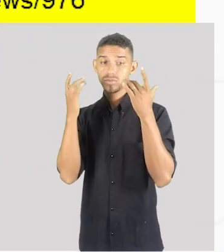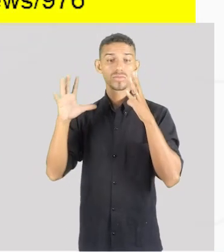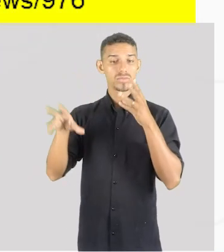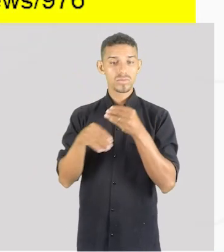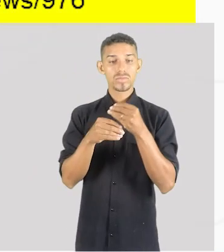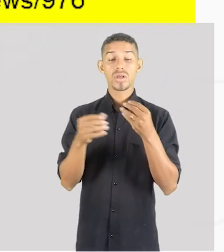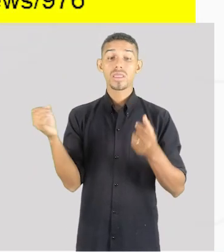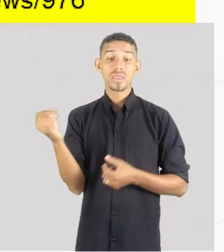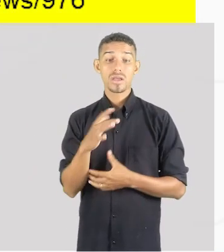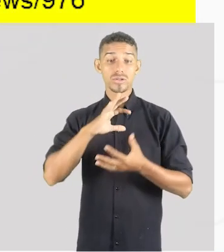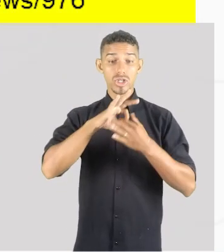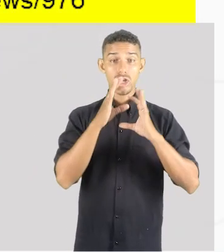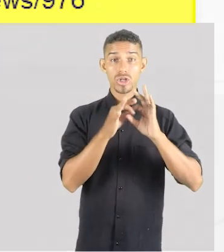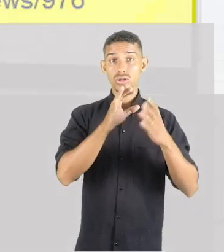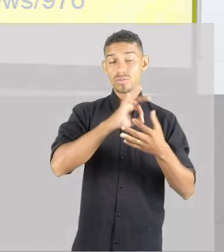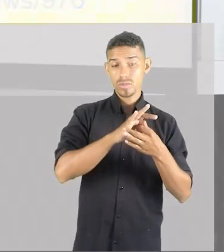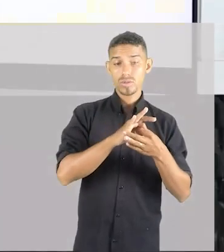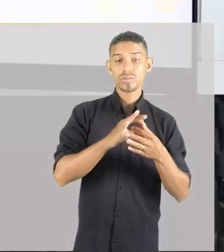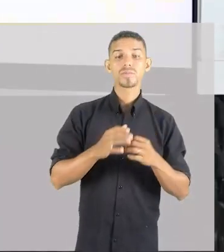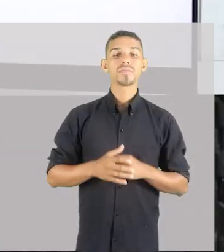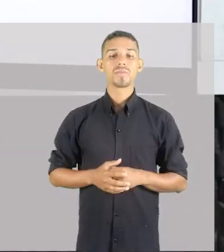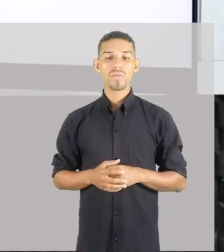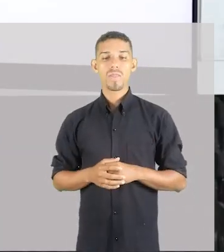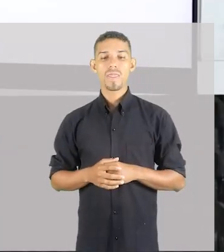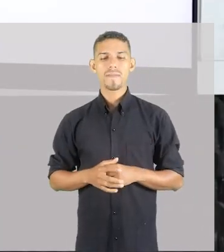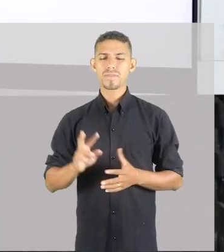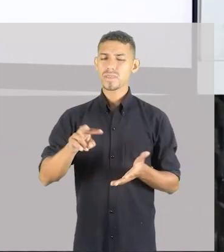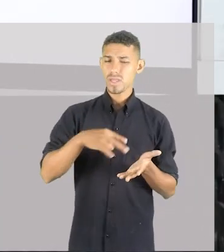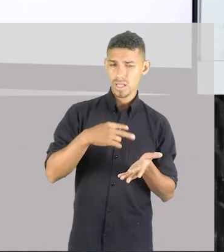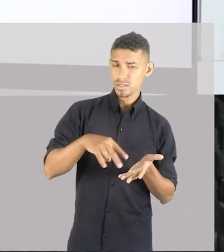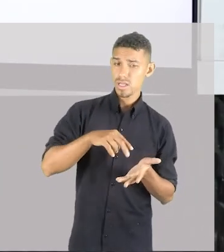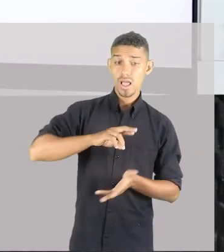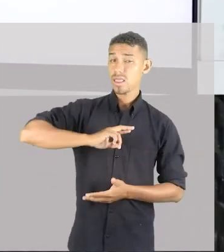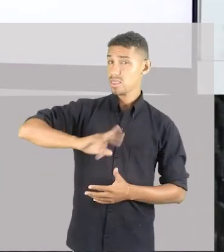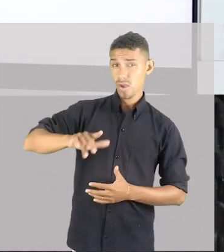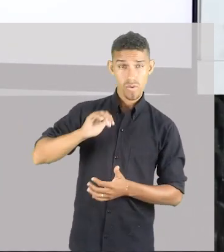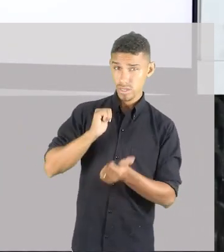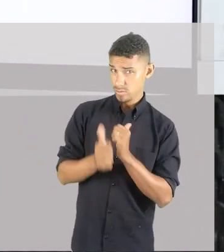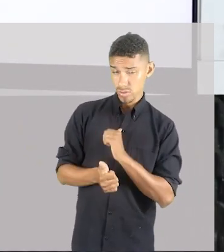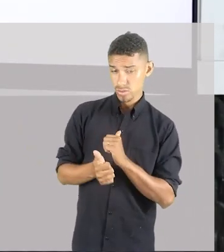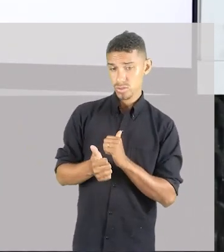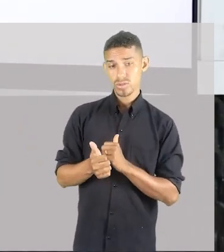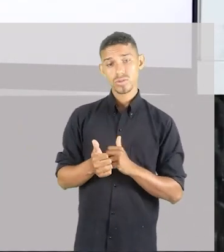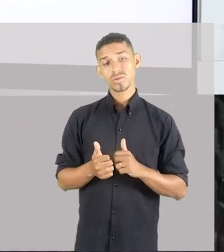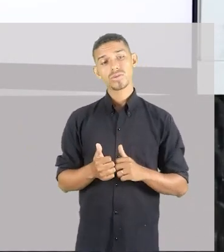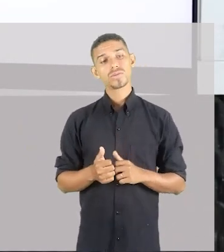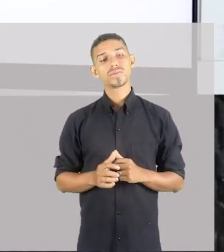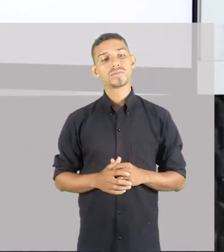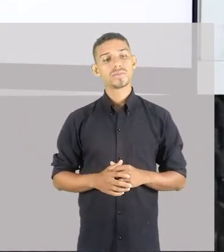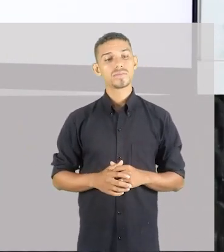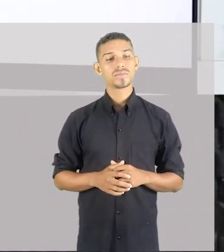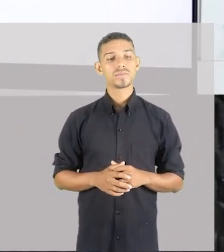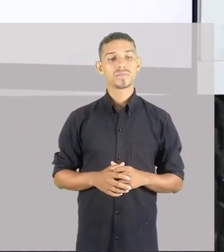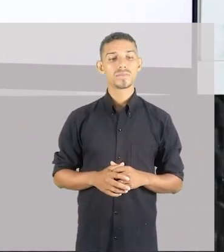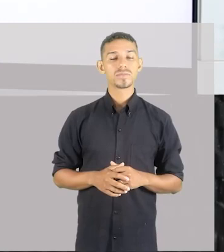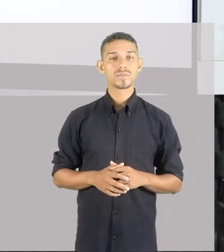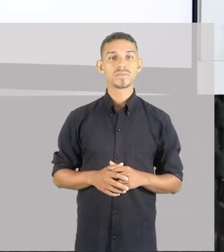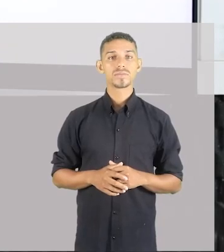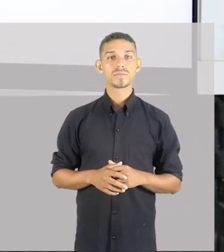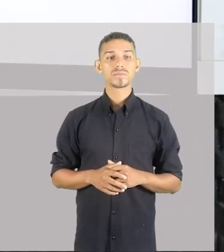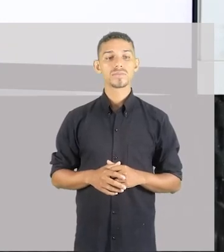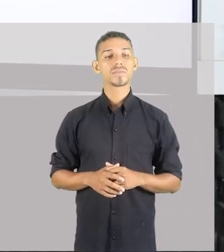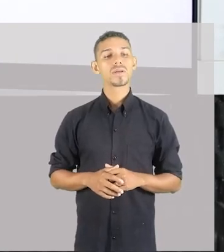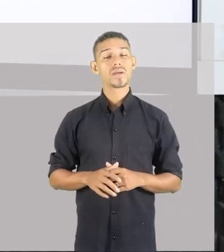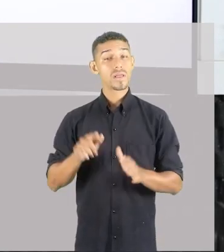novidade das Olimpíadas né vou repetir dança não é esporte ou dança não é esporte né fica as